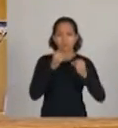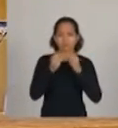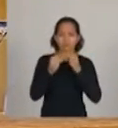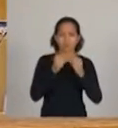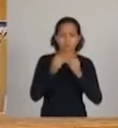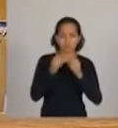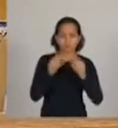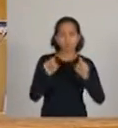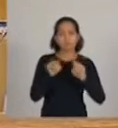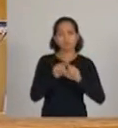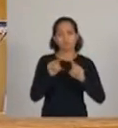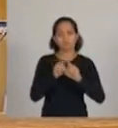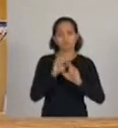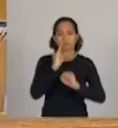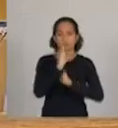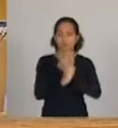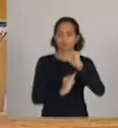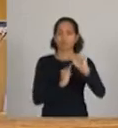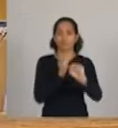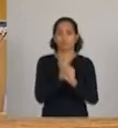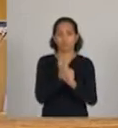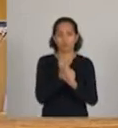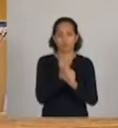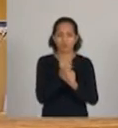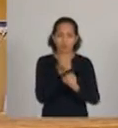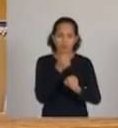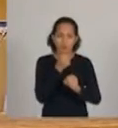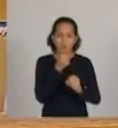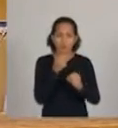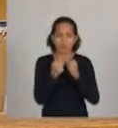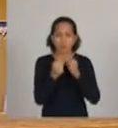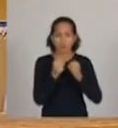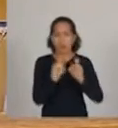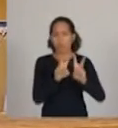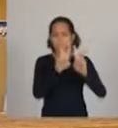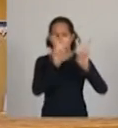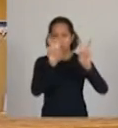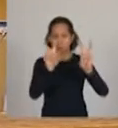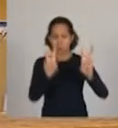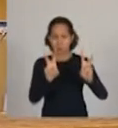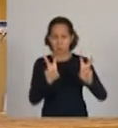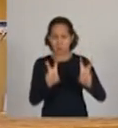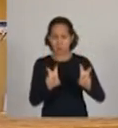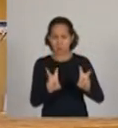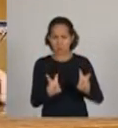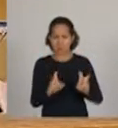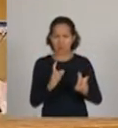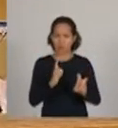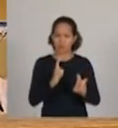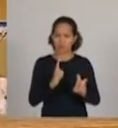nos nossos jornais online é matéria em cima de matéria